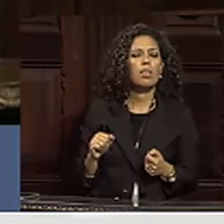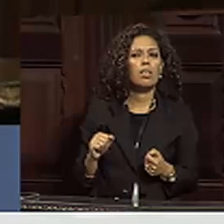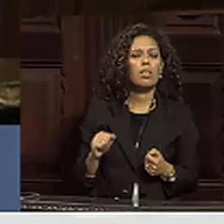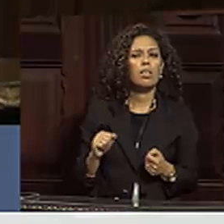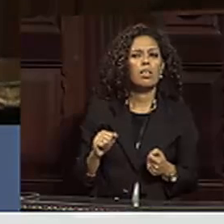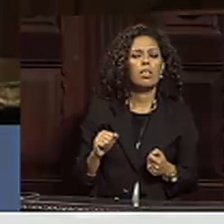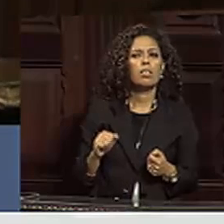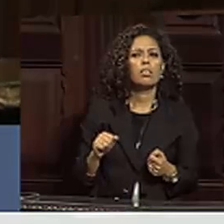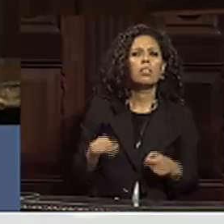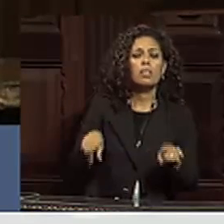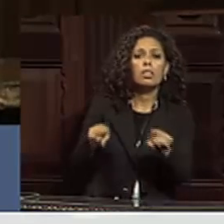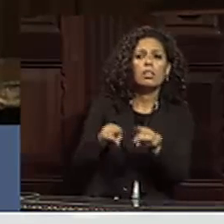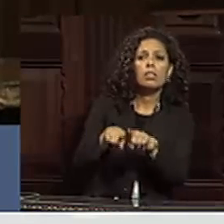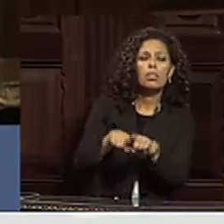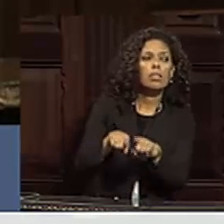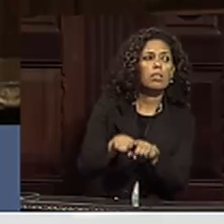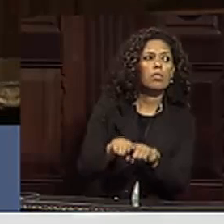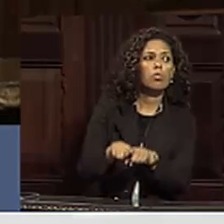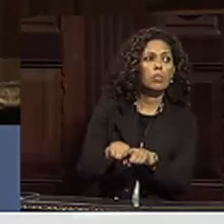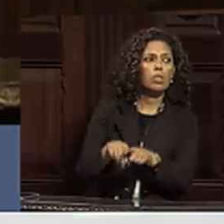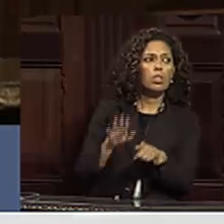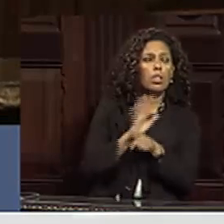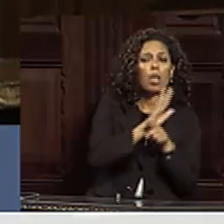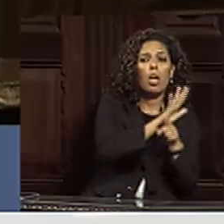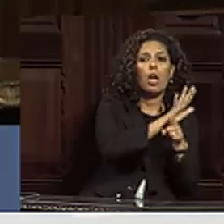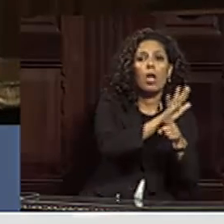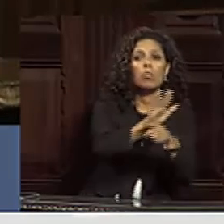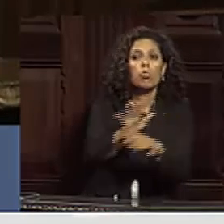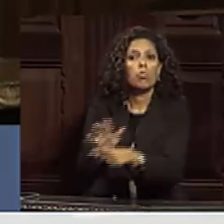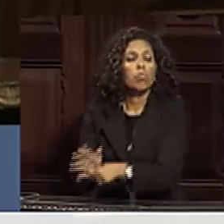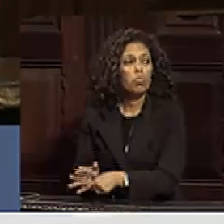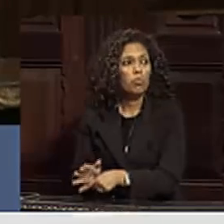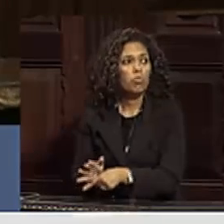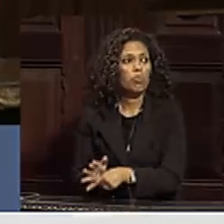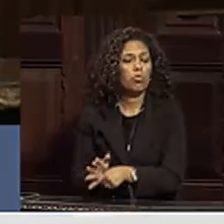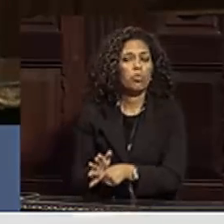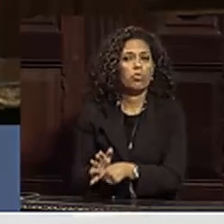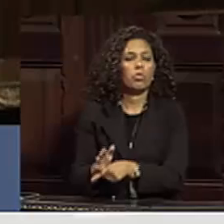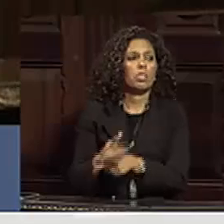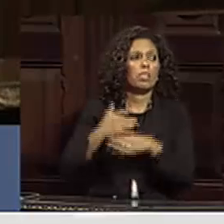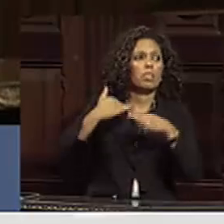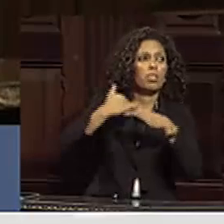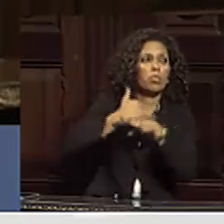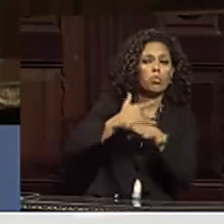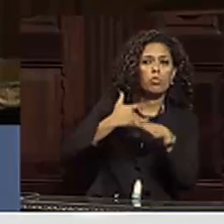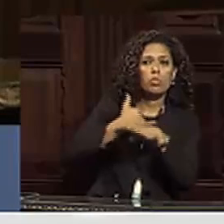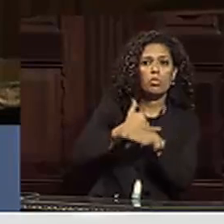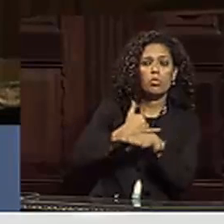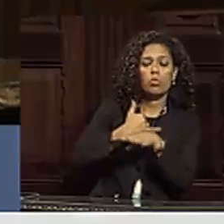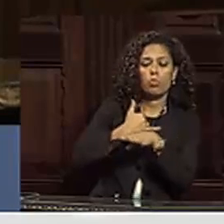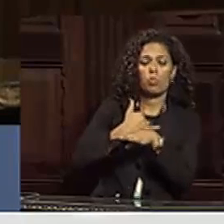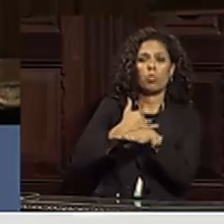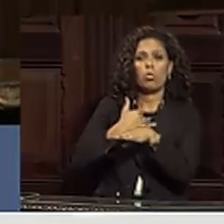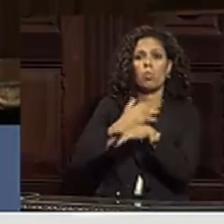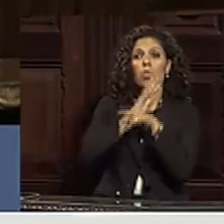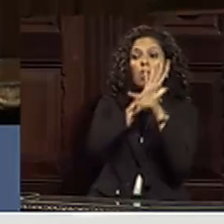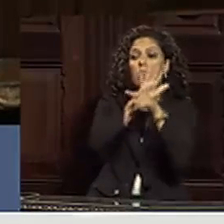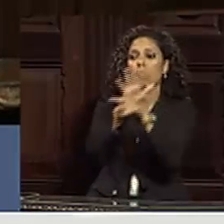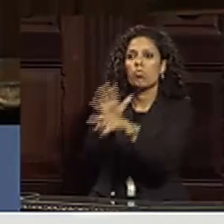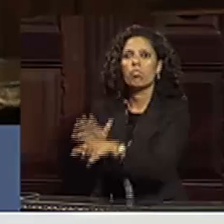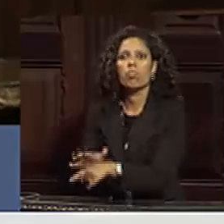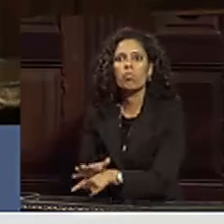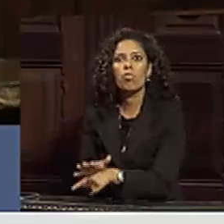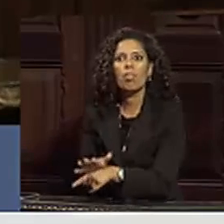Atuar preventivo e permanentemente no território do município para a proteção sistêmica